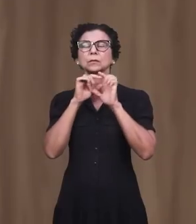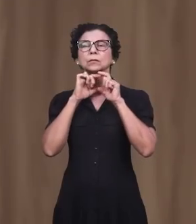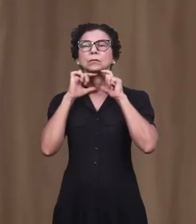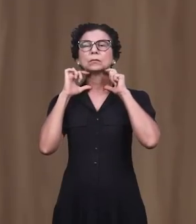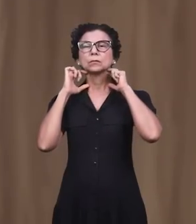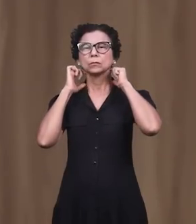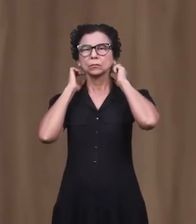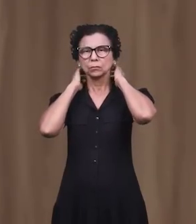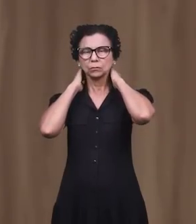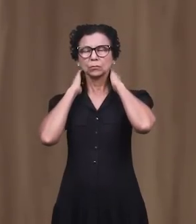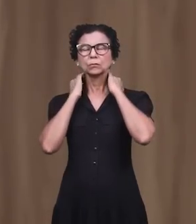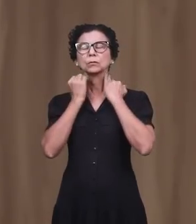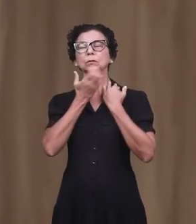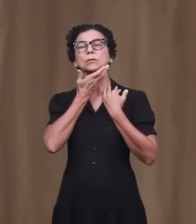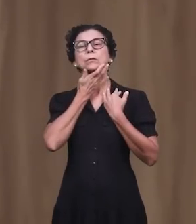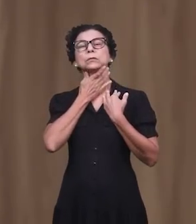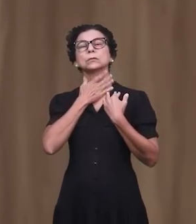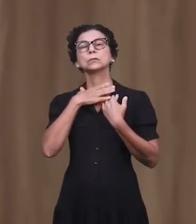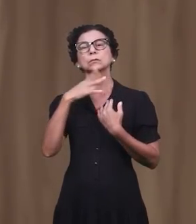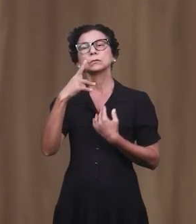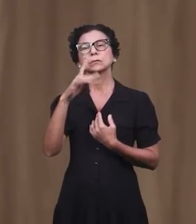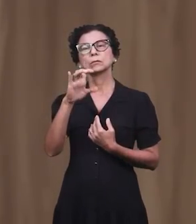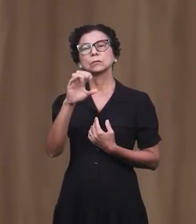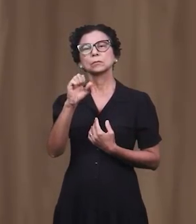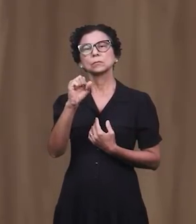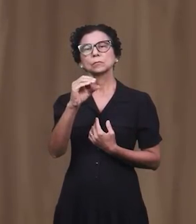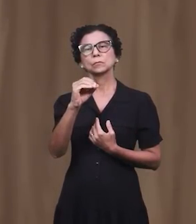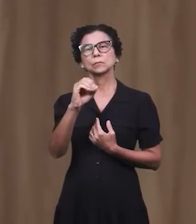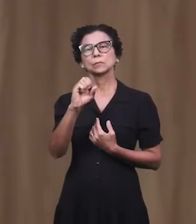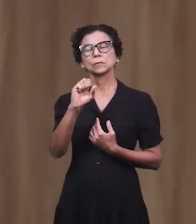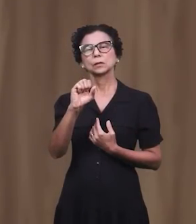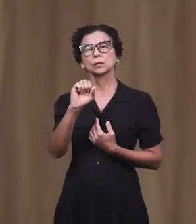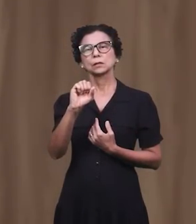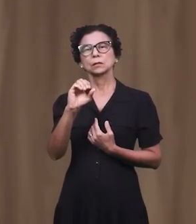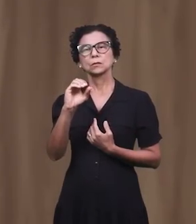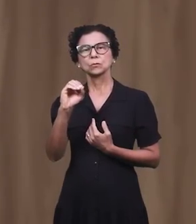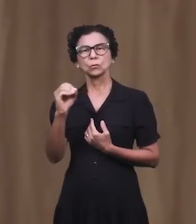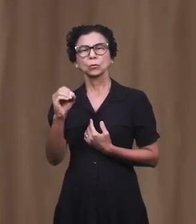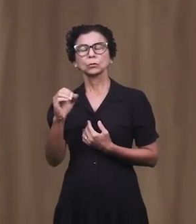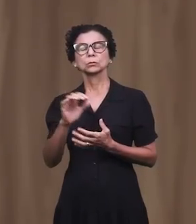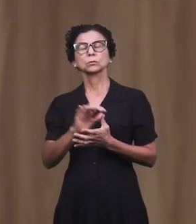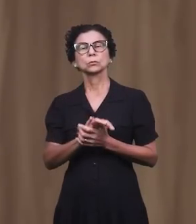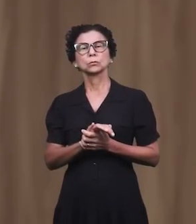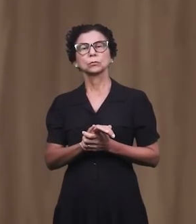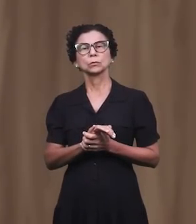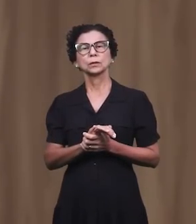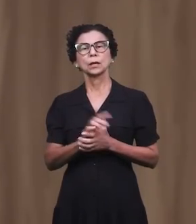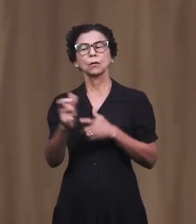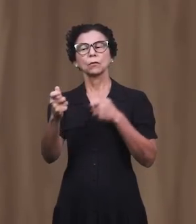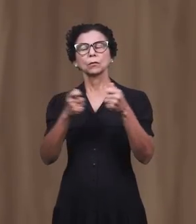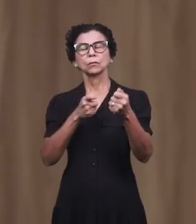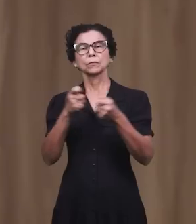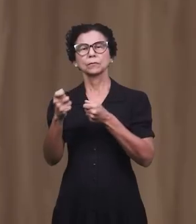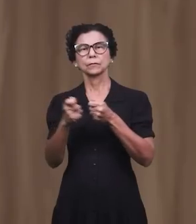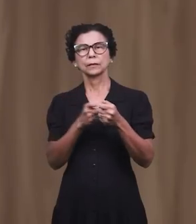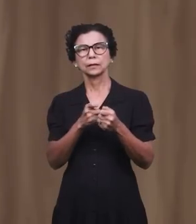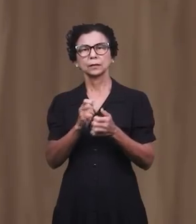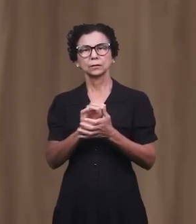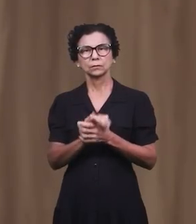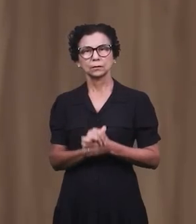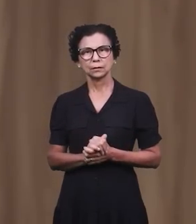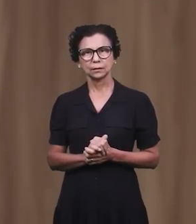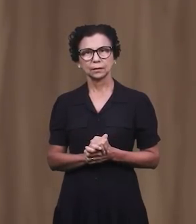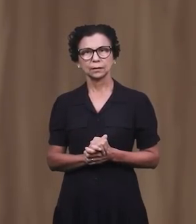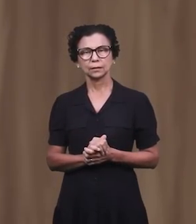da comunhão, o corpo com o governo. A comunhão, ali está a pérola de grande valor. Ele já via